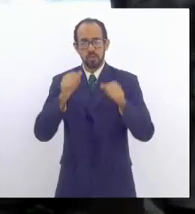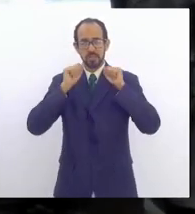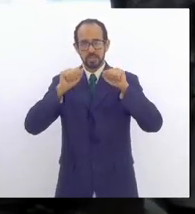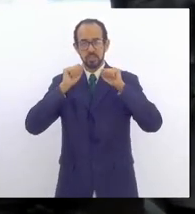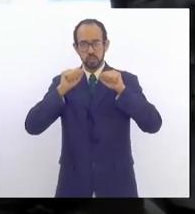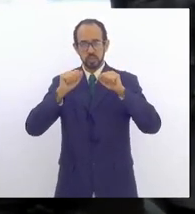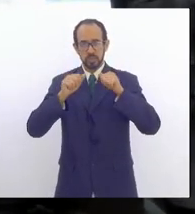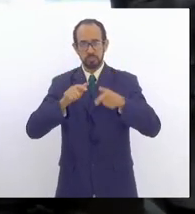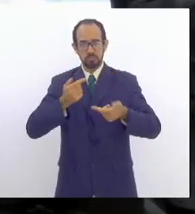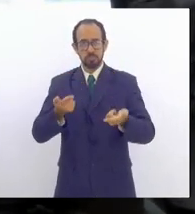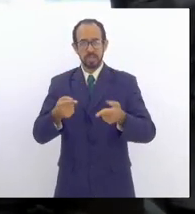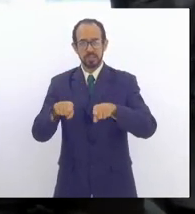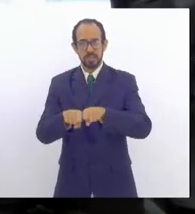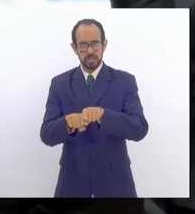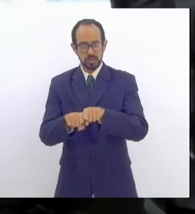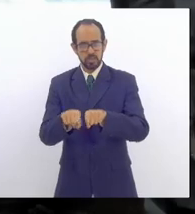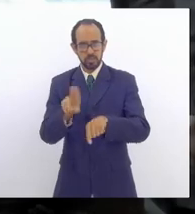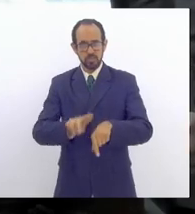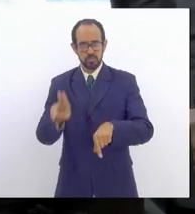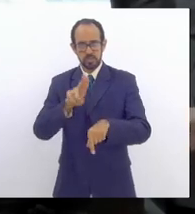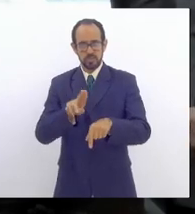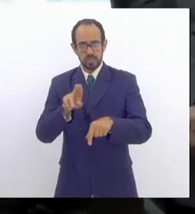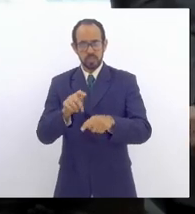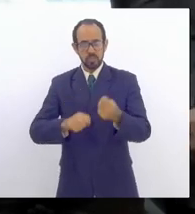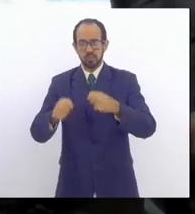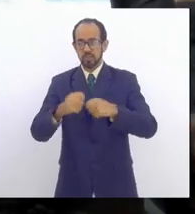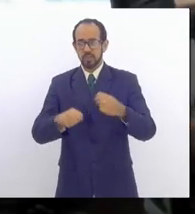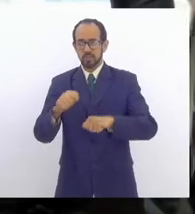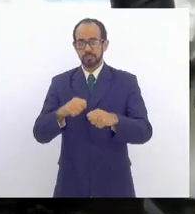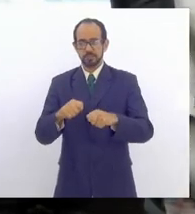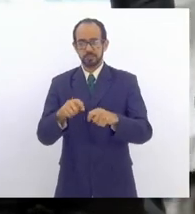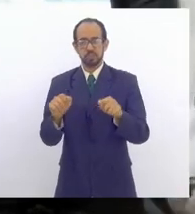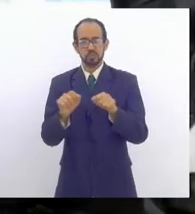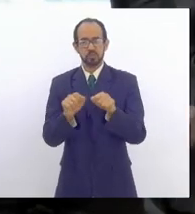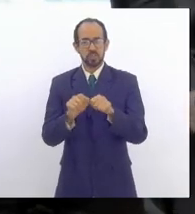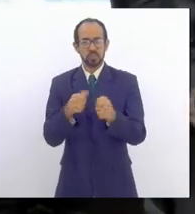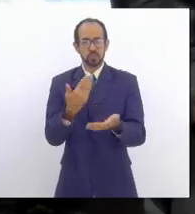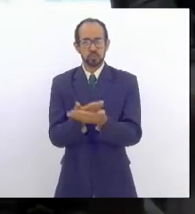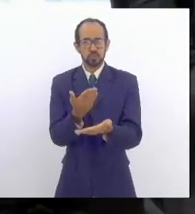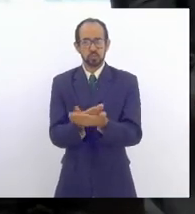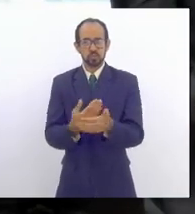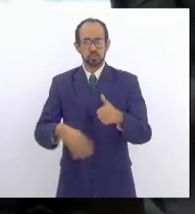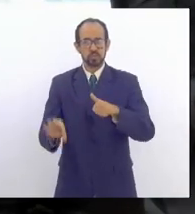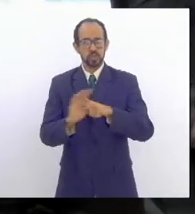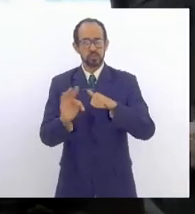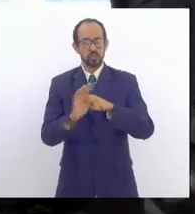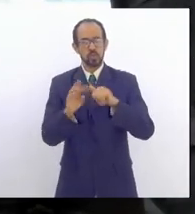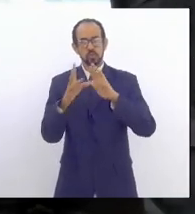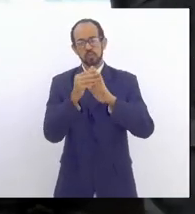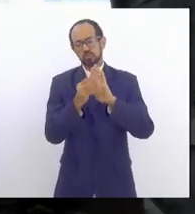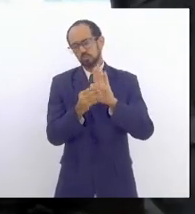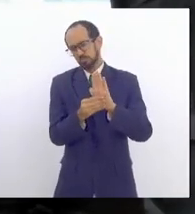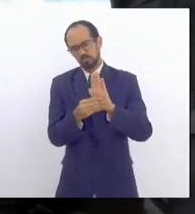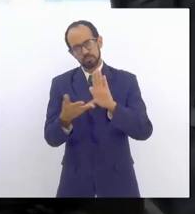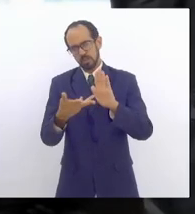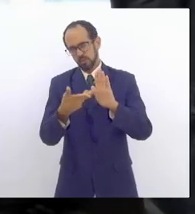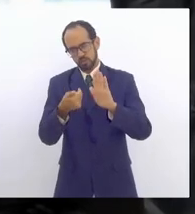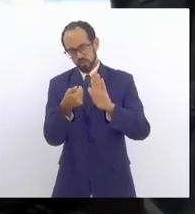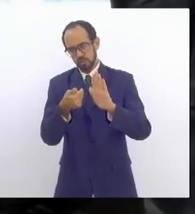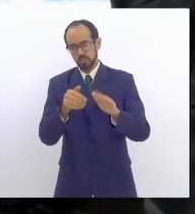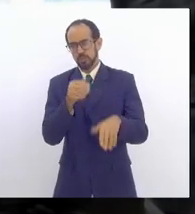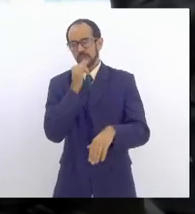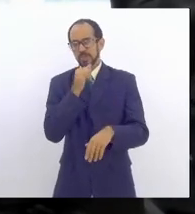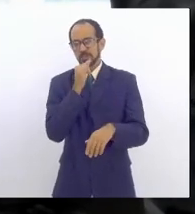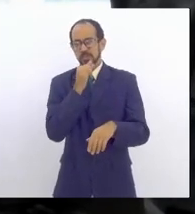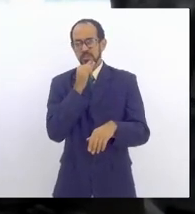universidades, com economistas, nós deixamos prontos estudos técnicos com um conteúdo precioso. É o caso, por exemplo, da